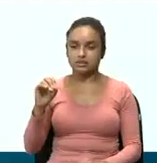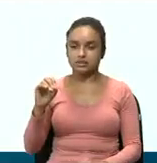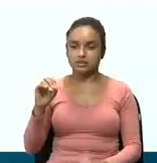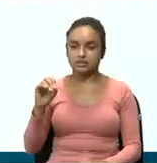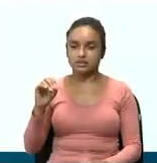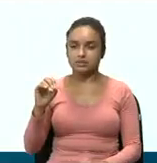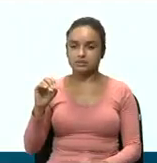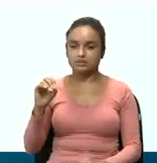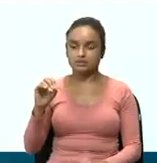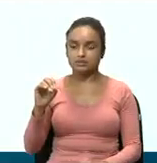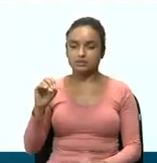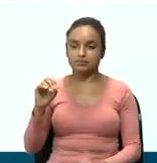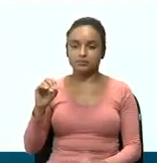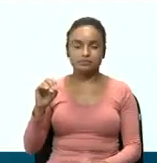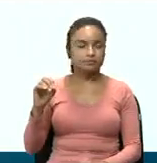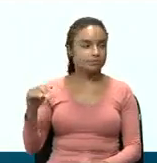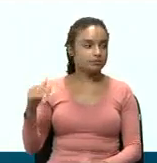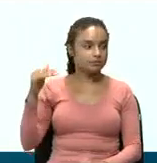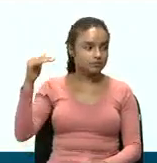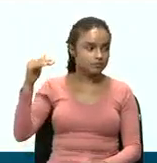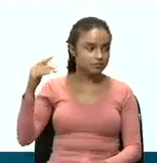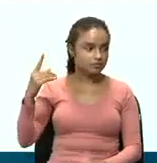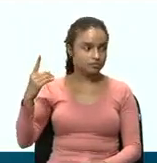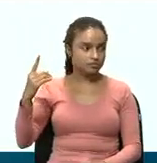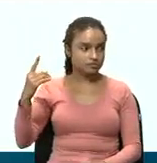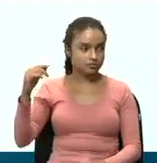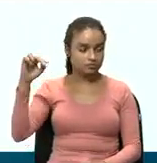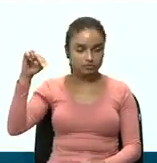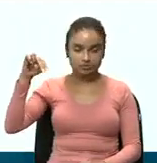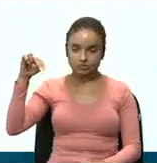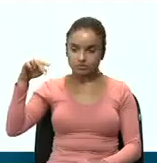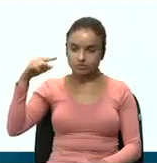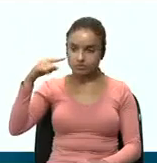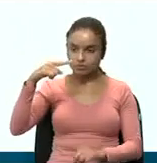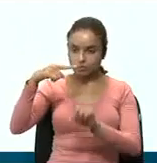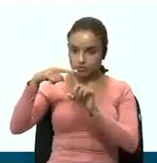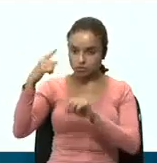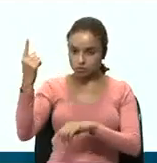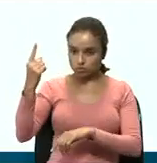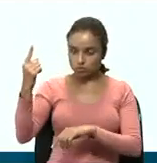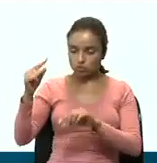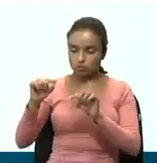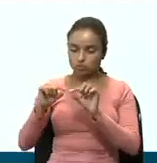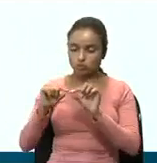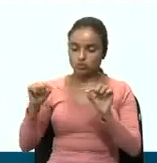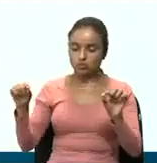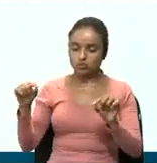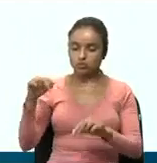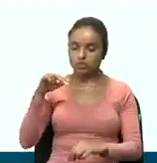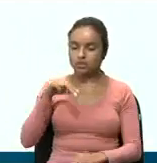elevado a n mais 1 sobre o n fatorial,